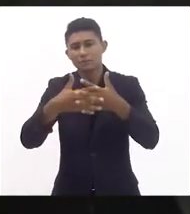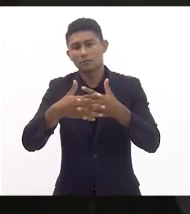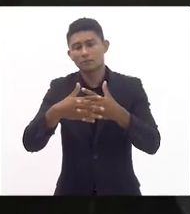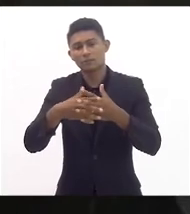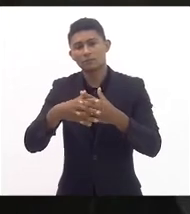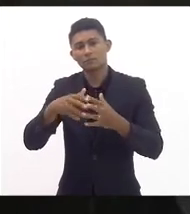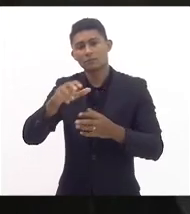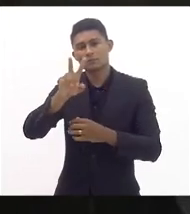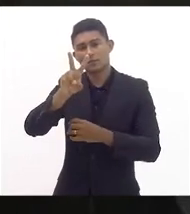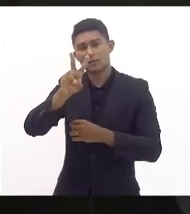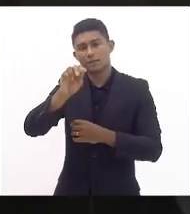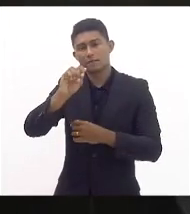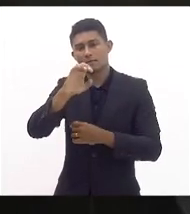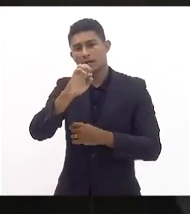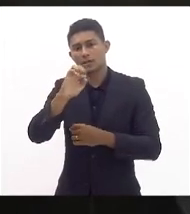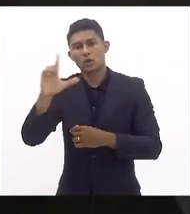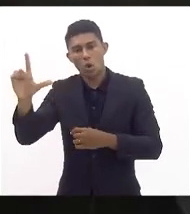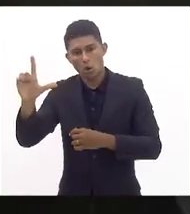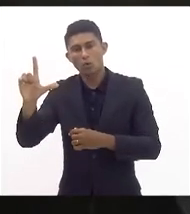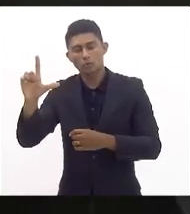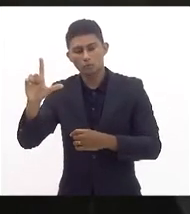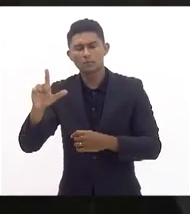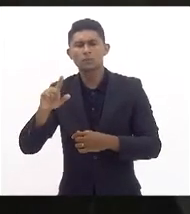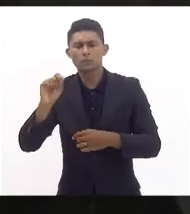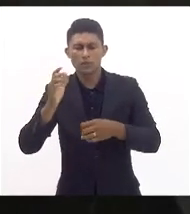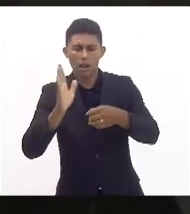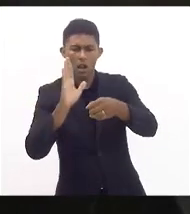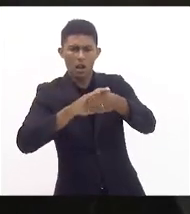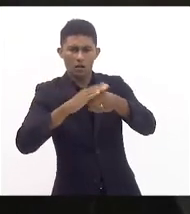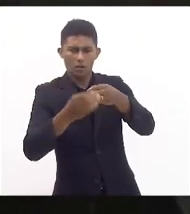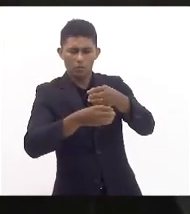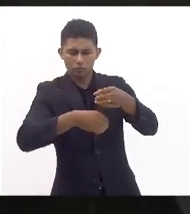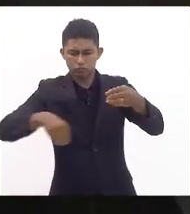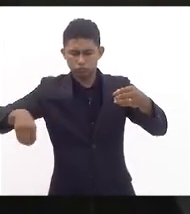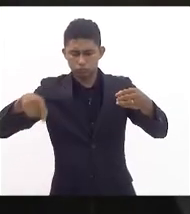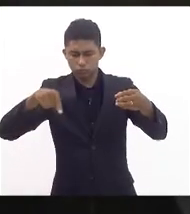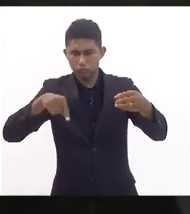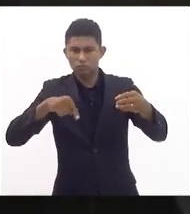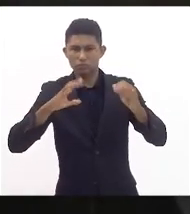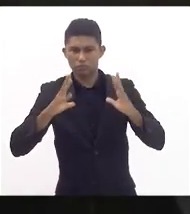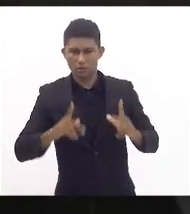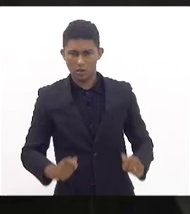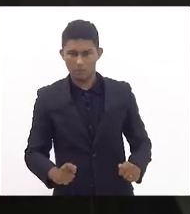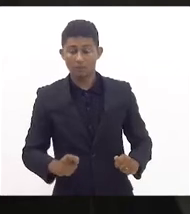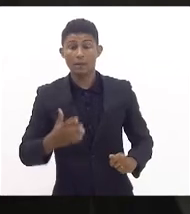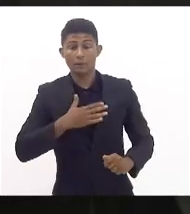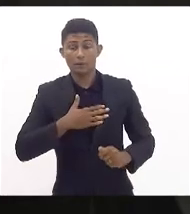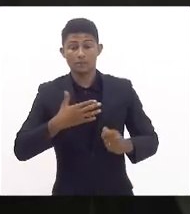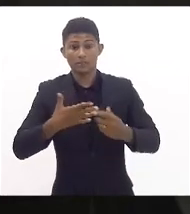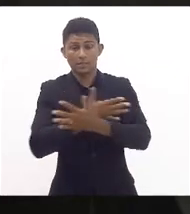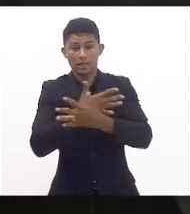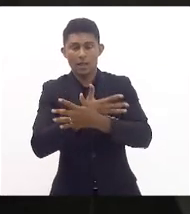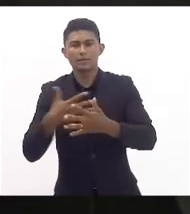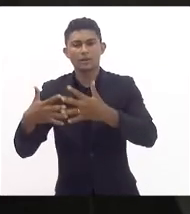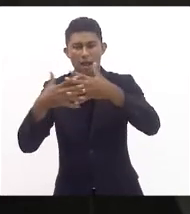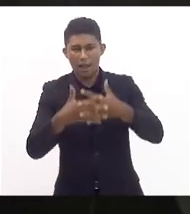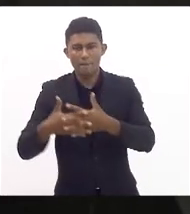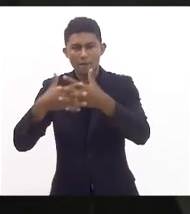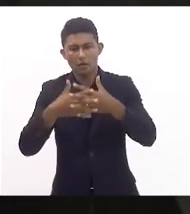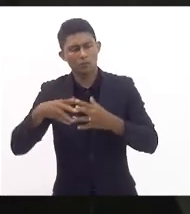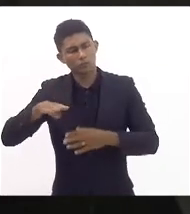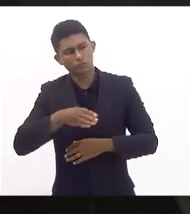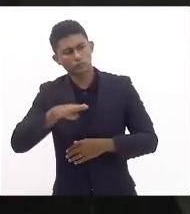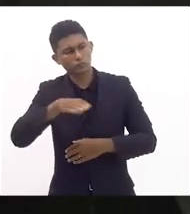como limpa-fossa, que estava fazendo e prestando serviço dentro da minha cidade, porém, sem